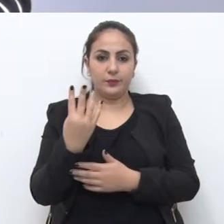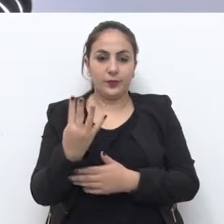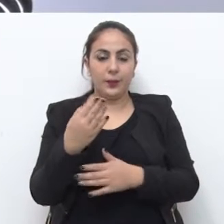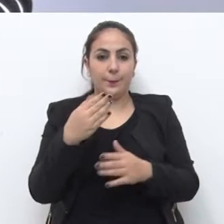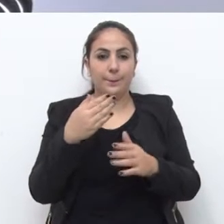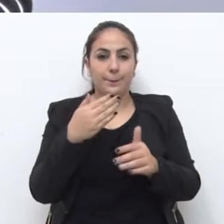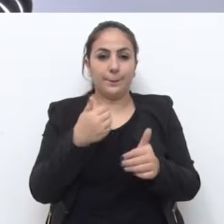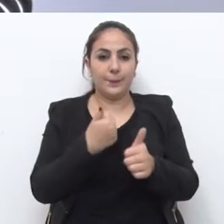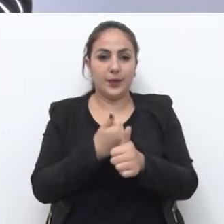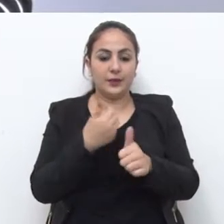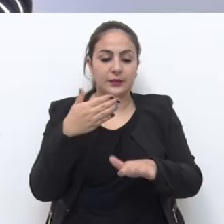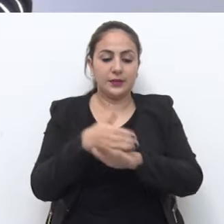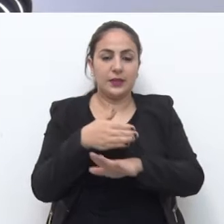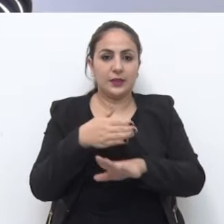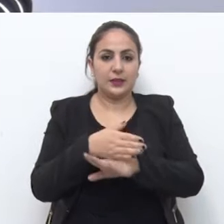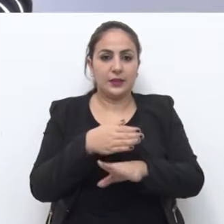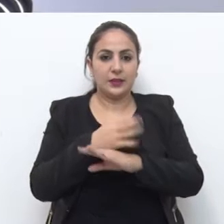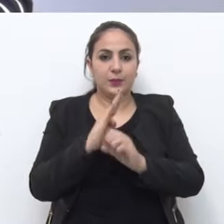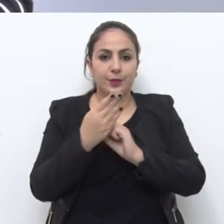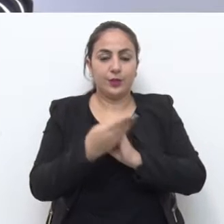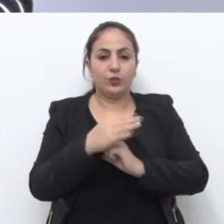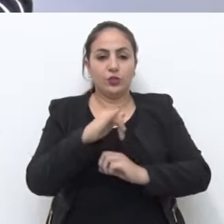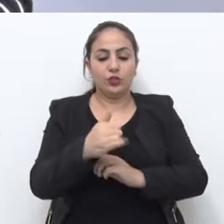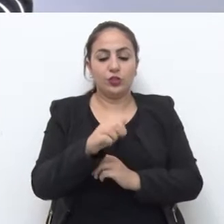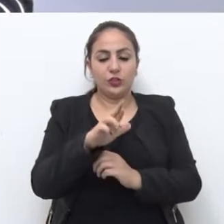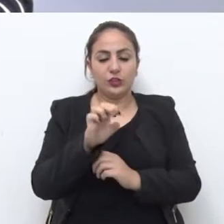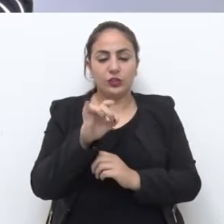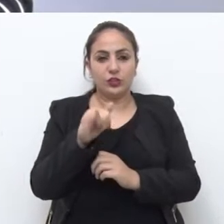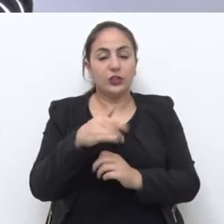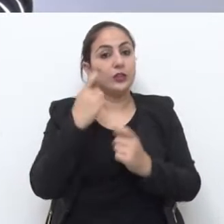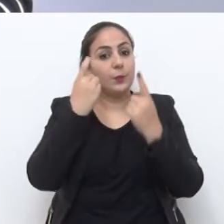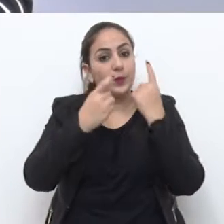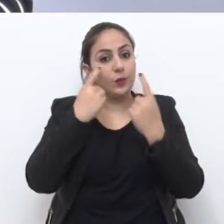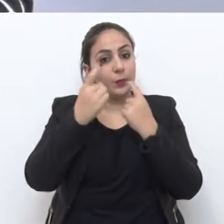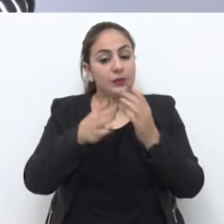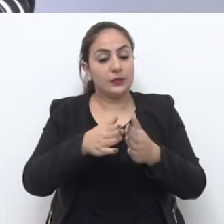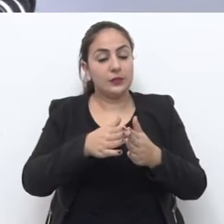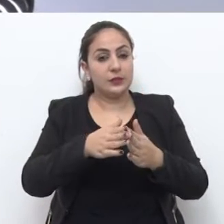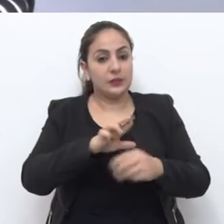à entrada da Vila Jardim. O parlamentar está preocupado com